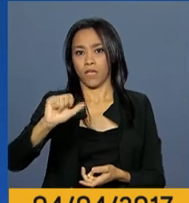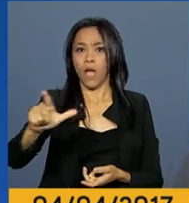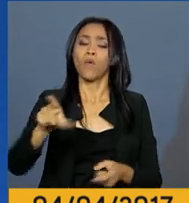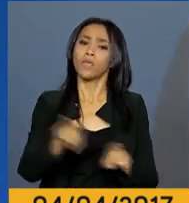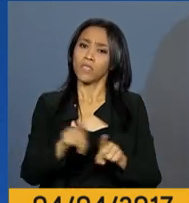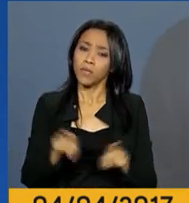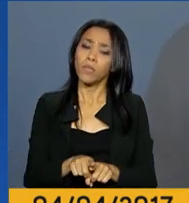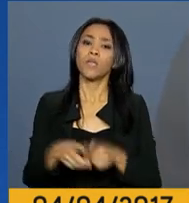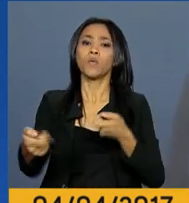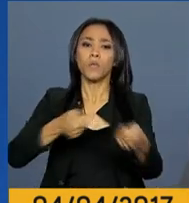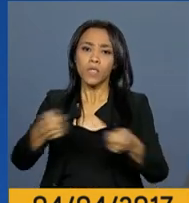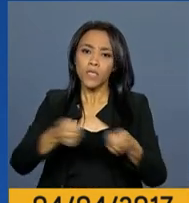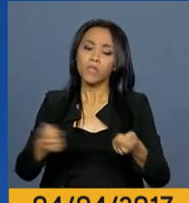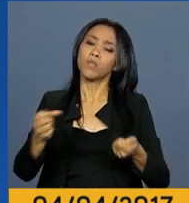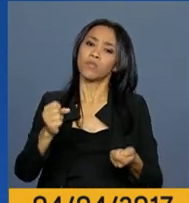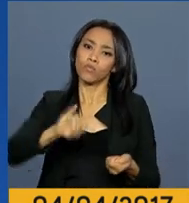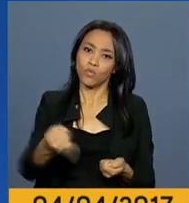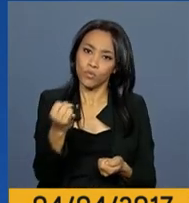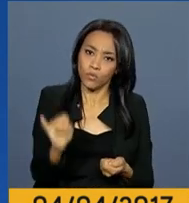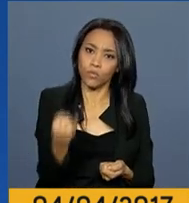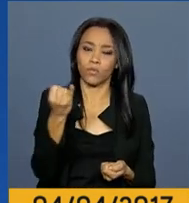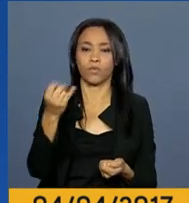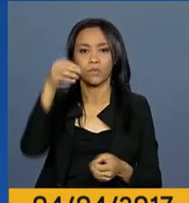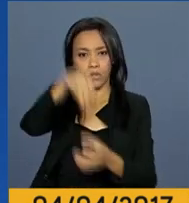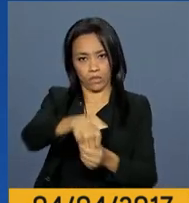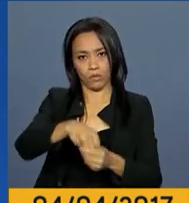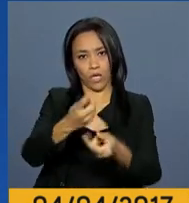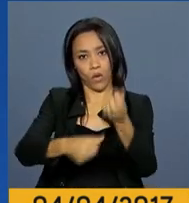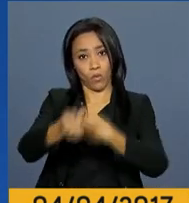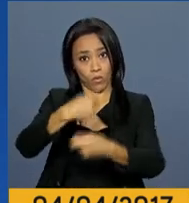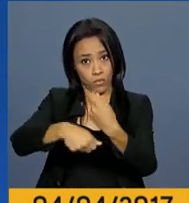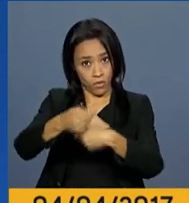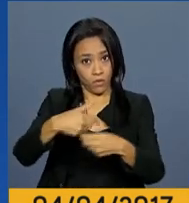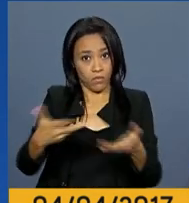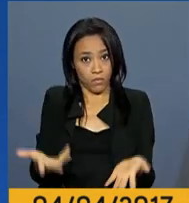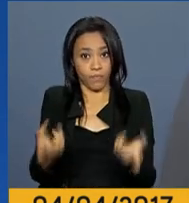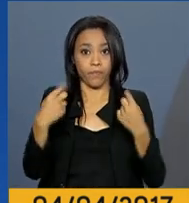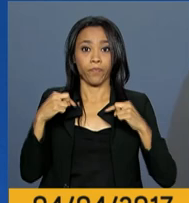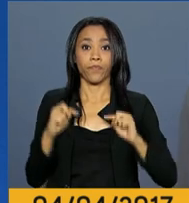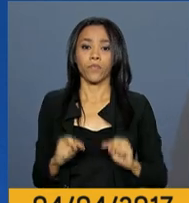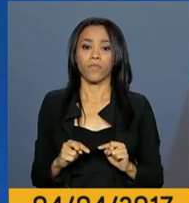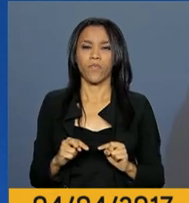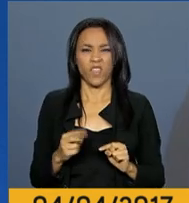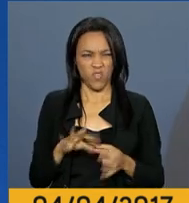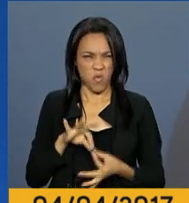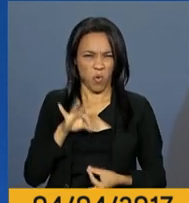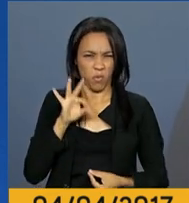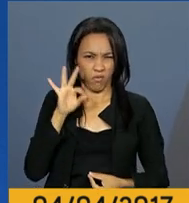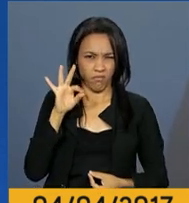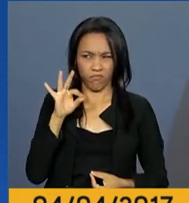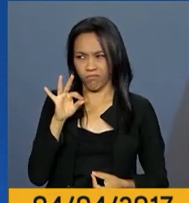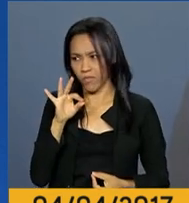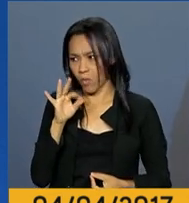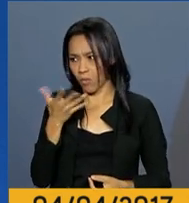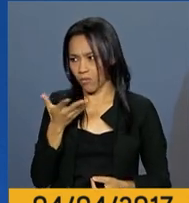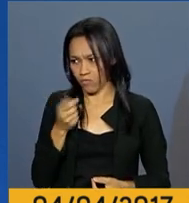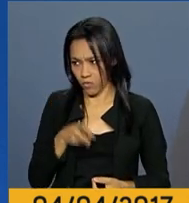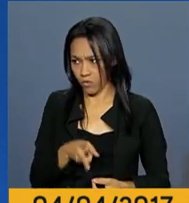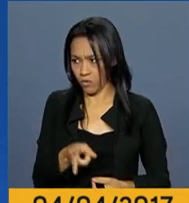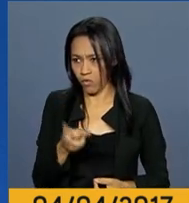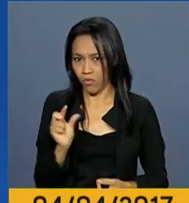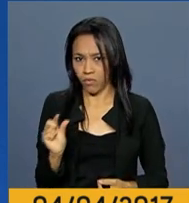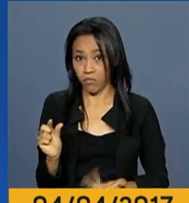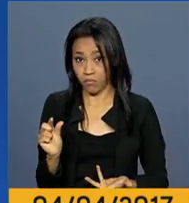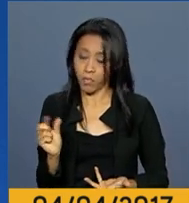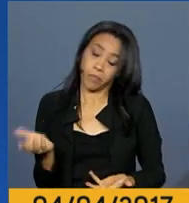juros na economia como um todo. Devo dizer, não sei se estou me alongando demais, Trabuco, não. Posso continuar mais um